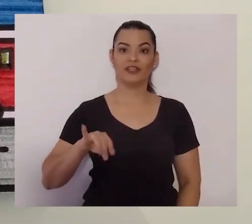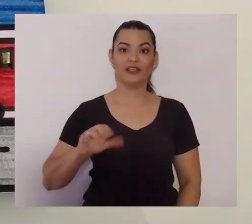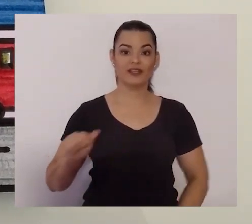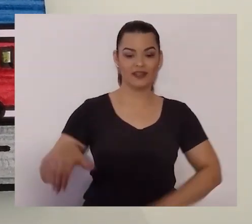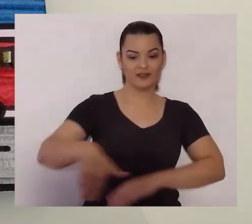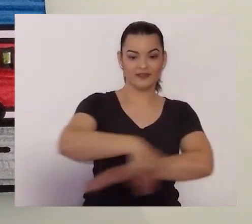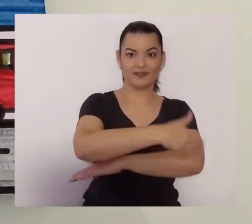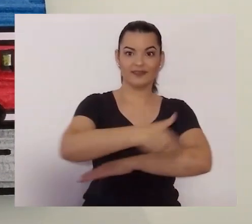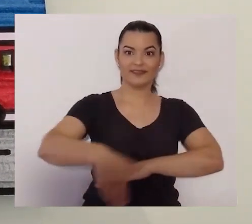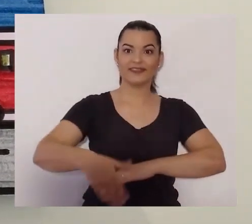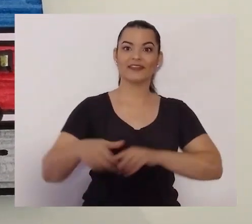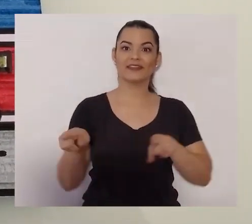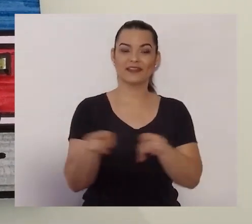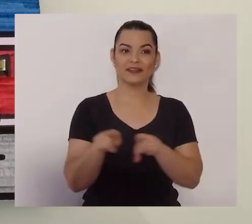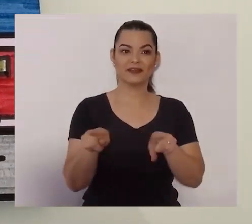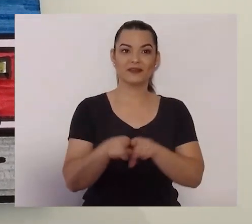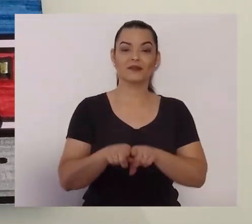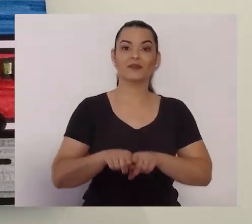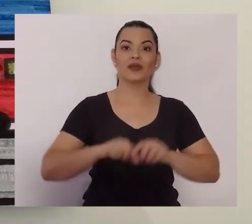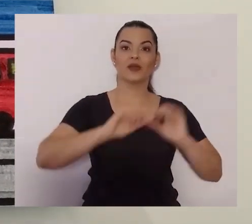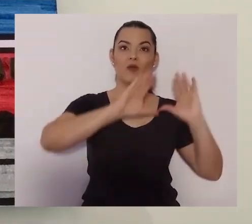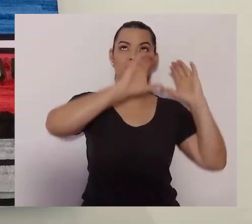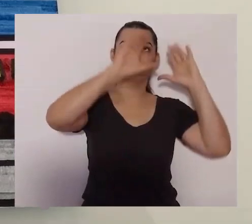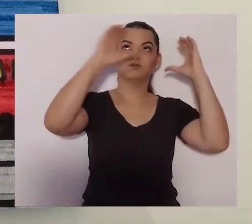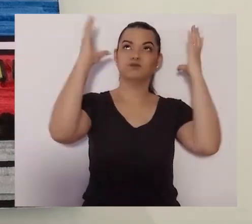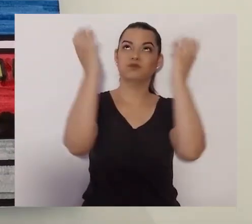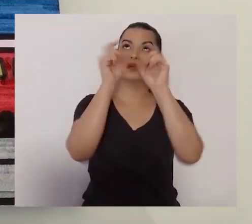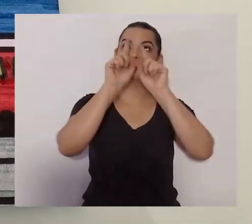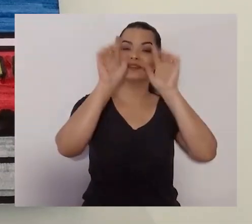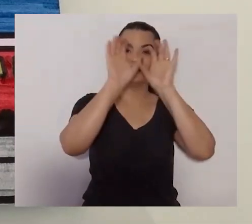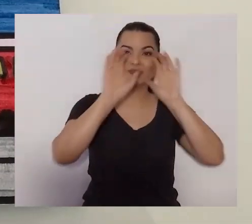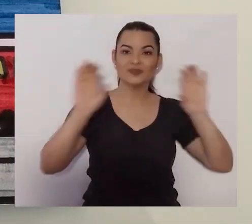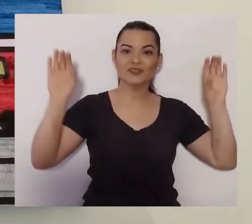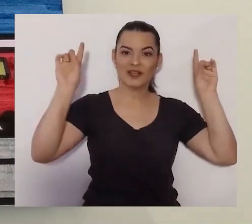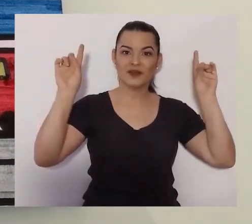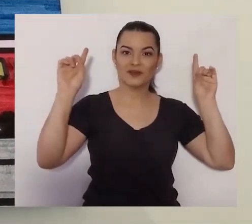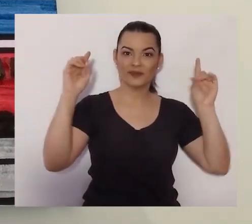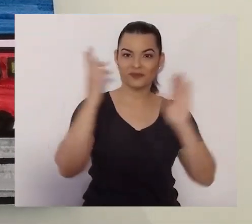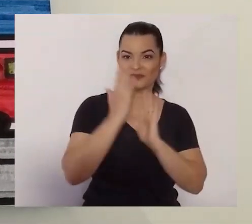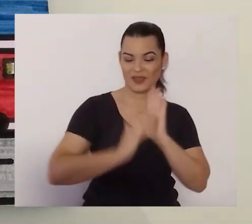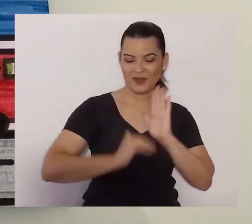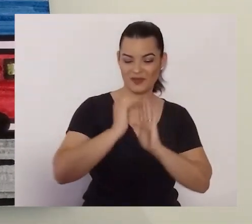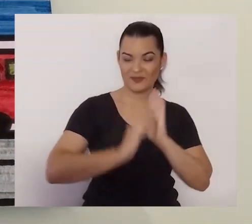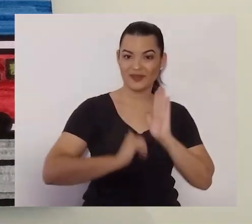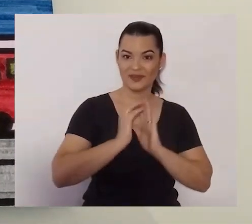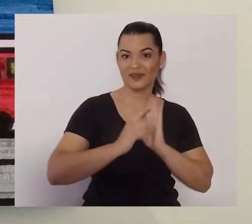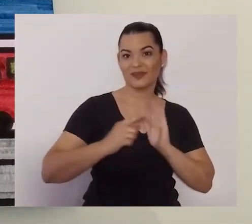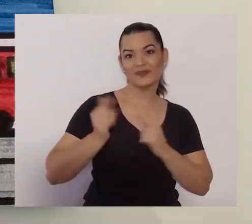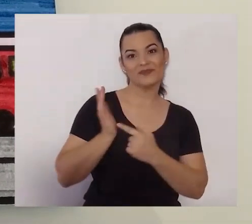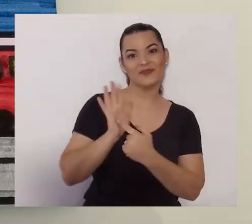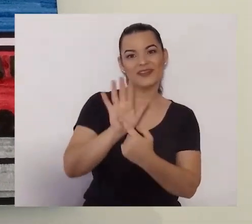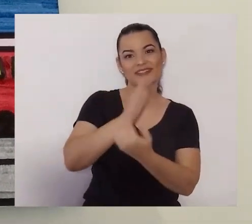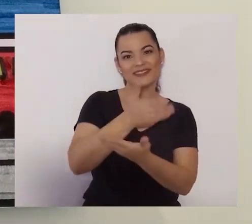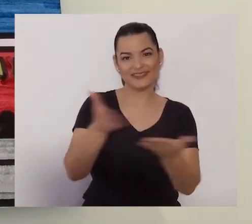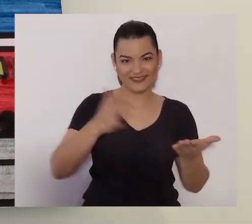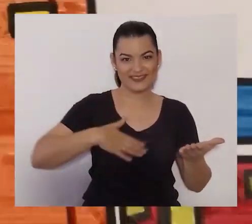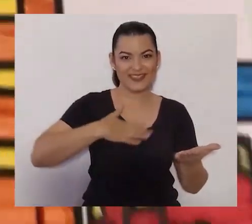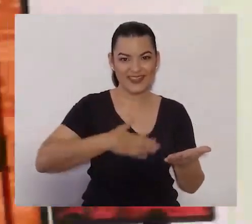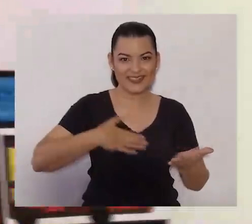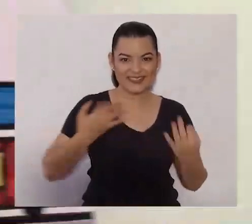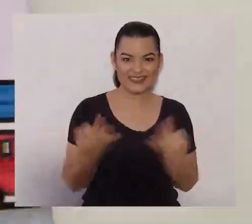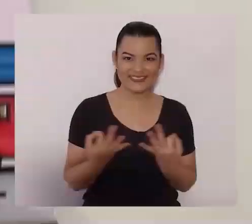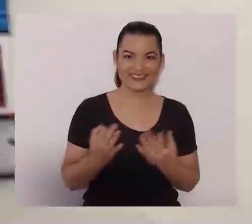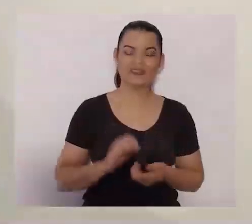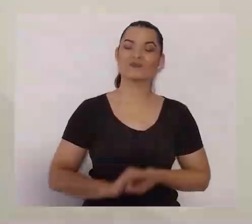Colori tudo para ficar bem bonito para mostrar para vocês. Vocês gostaram do meu desenho? Bom, mas vamos